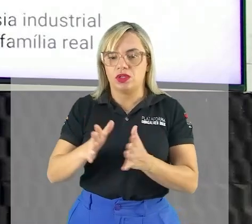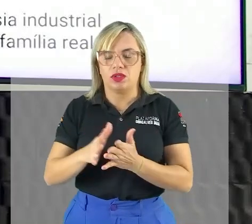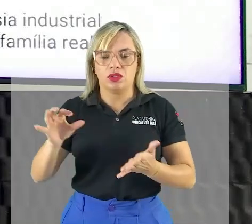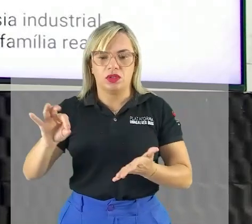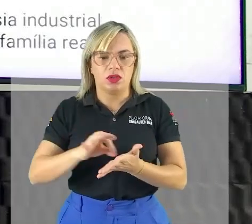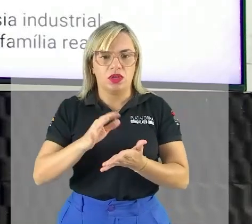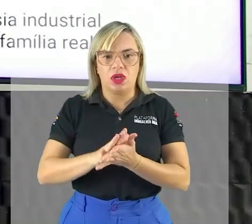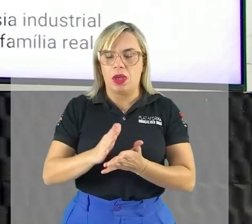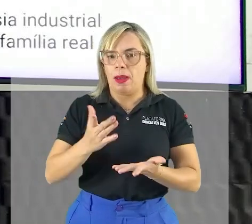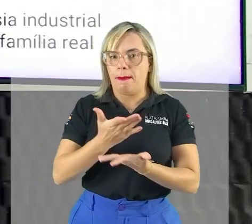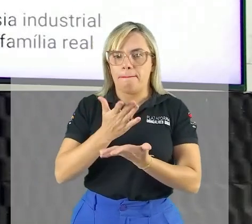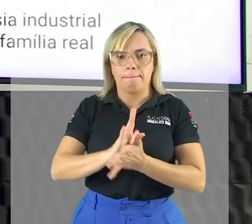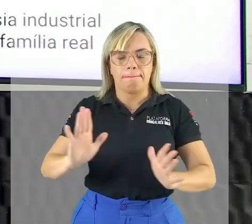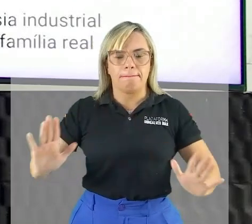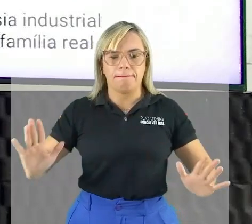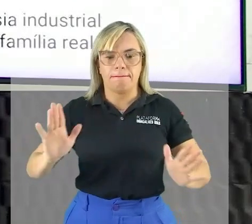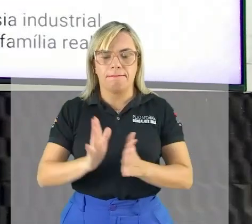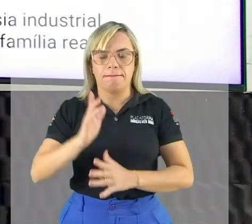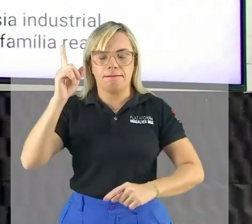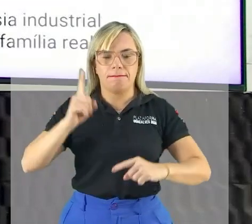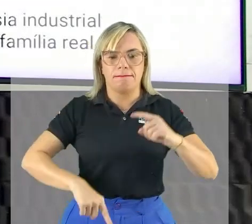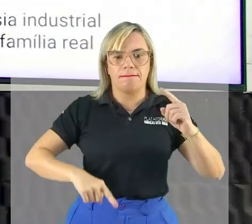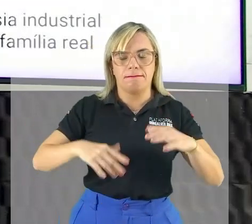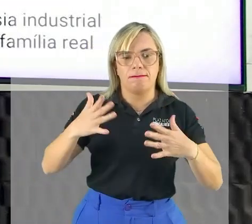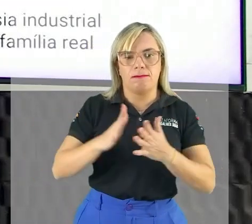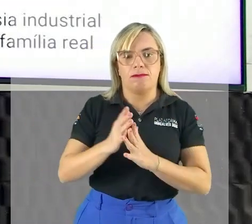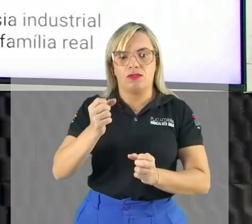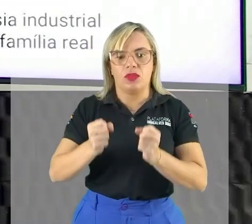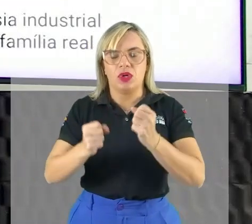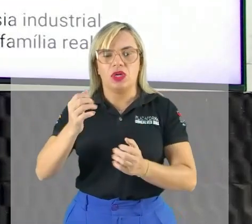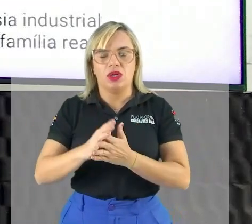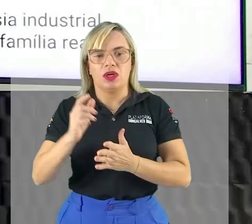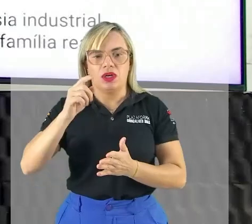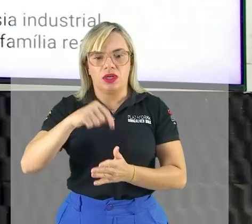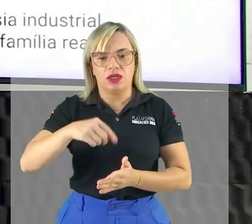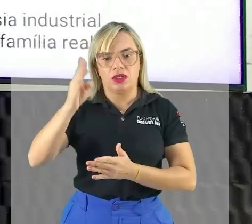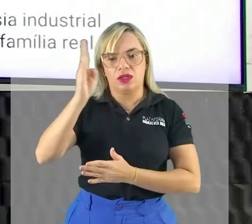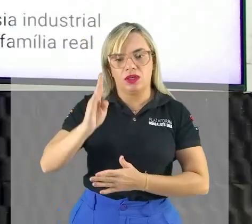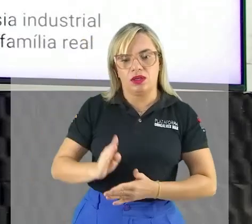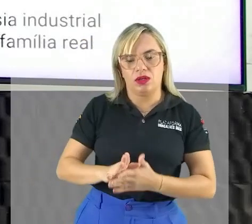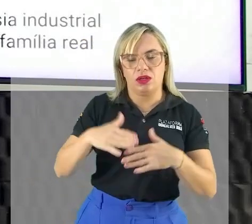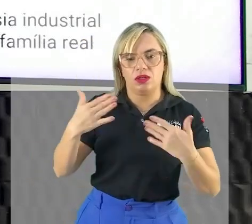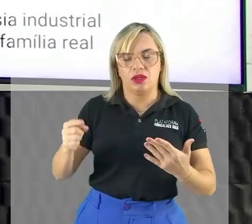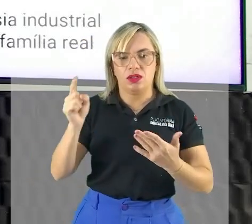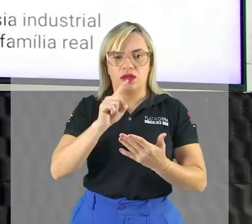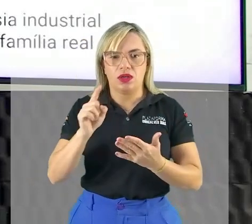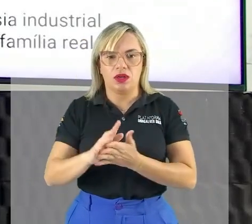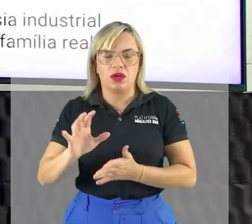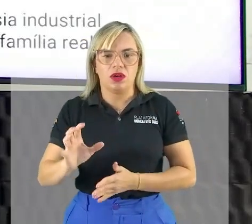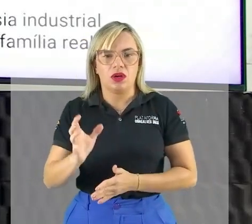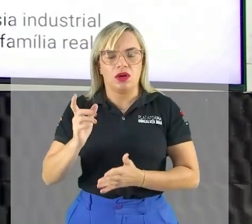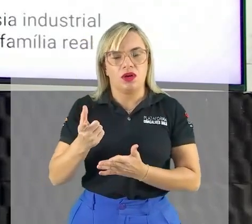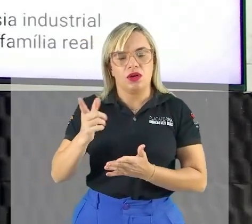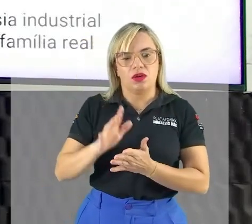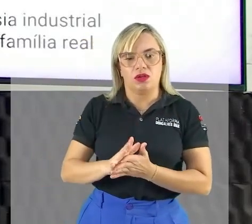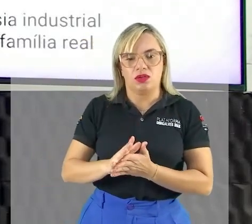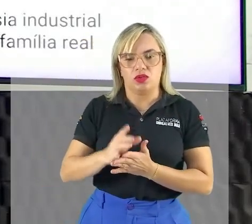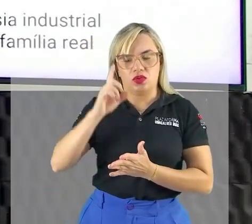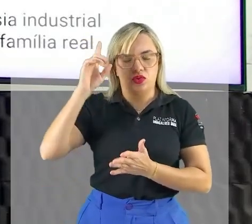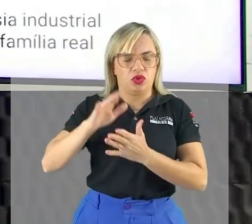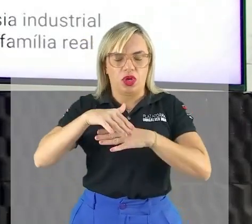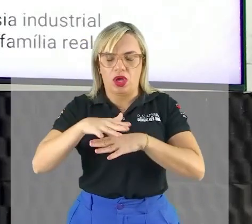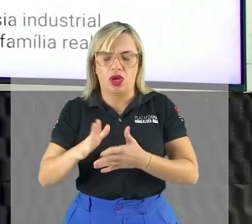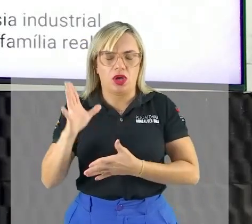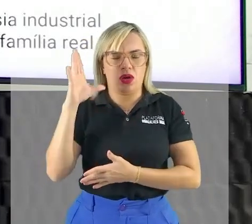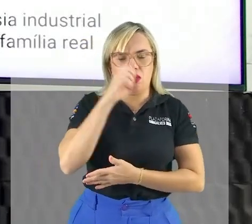outra hora existia de proibição de manufaturas indústrias no Brasil só que isso não vai Claro acontecer do dia para noite né é um